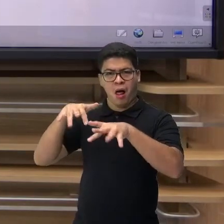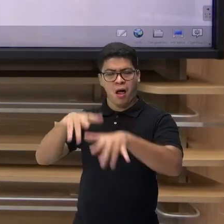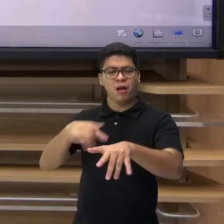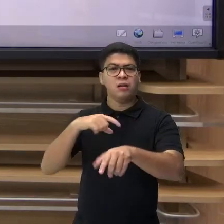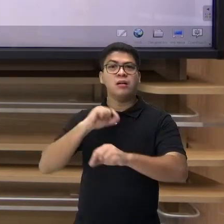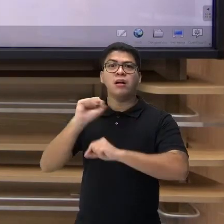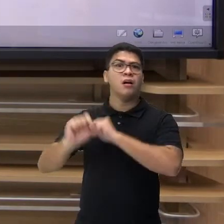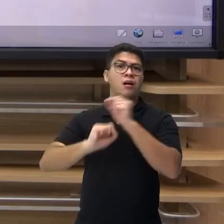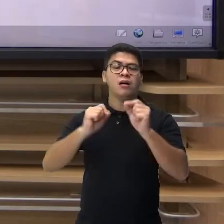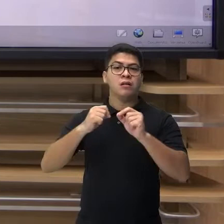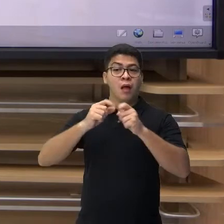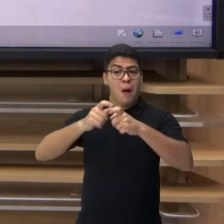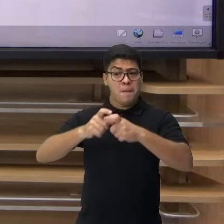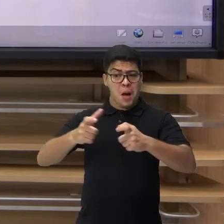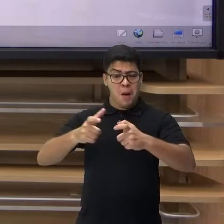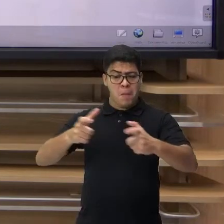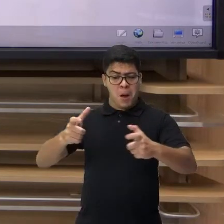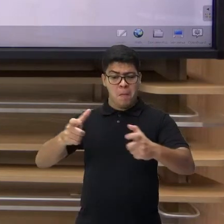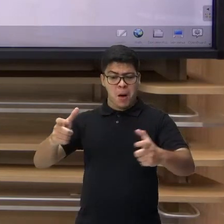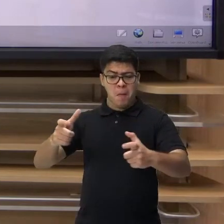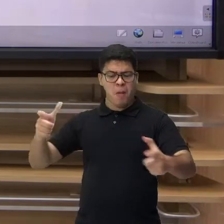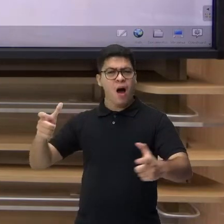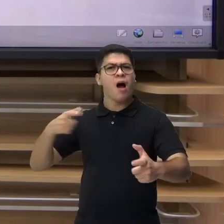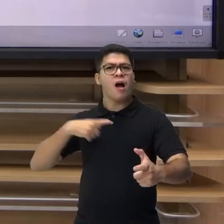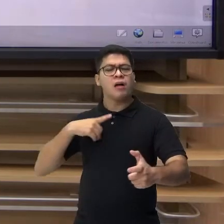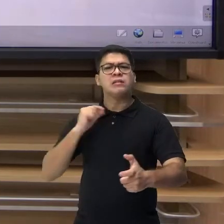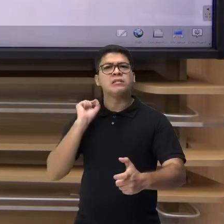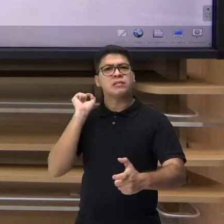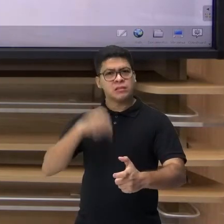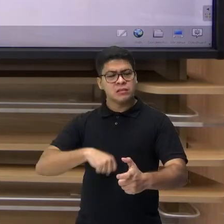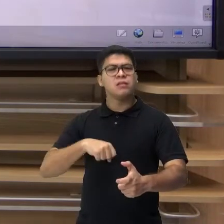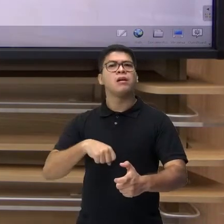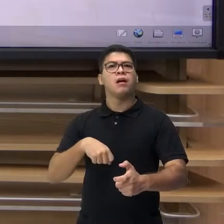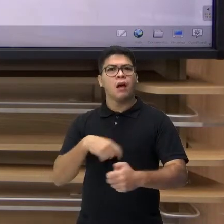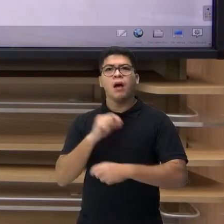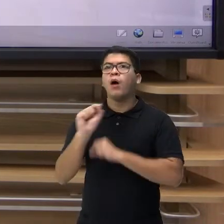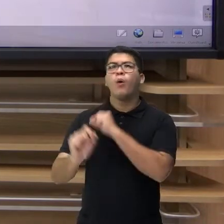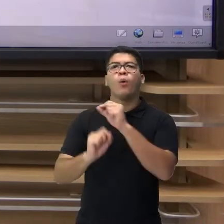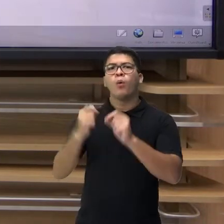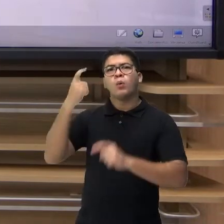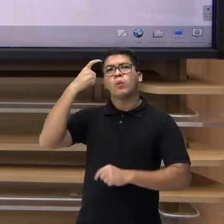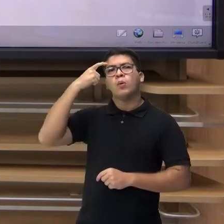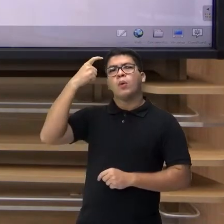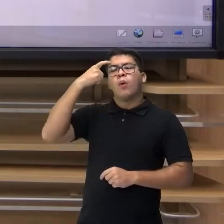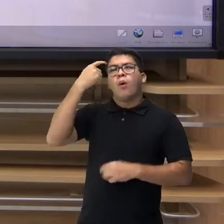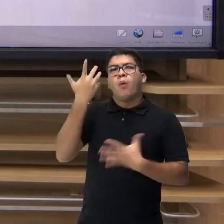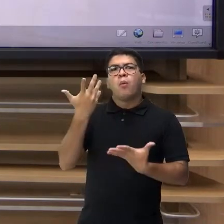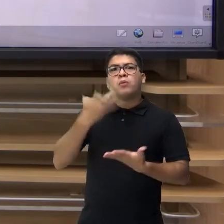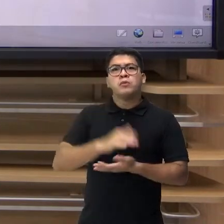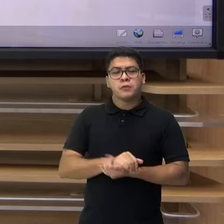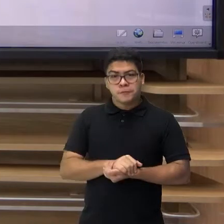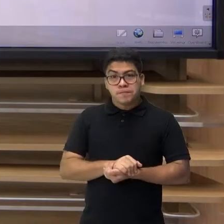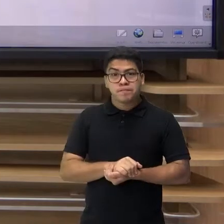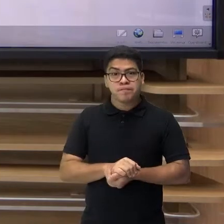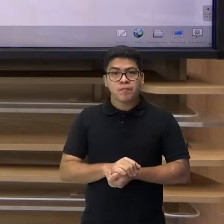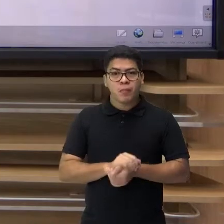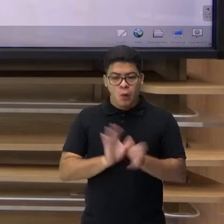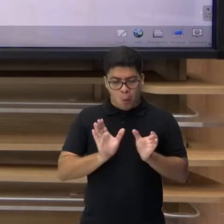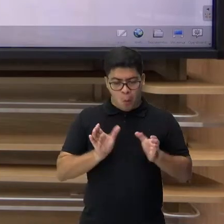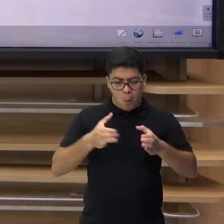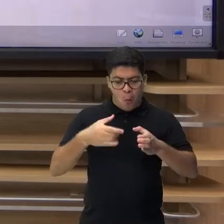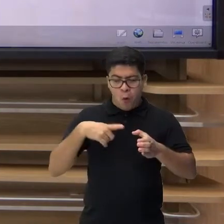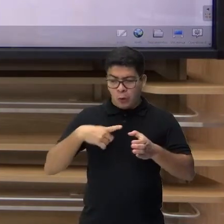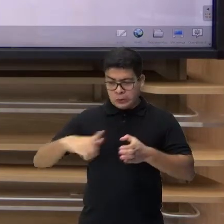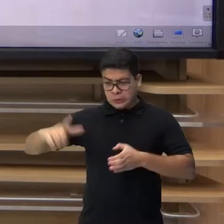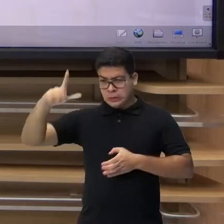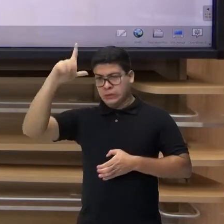alemão pudesse crescer, porque ele, né, e ele representava o pensamento de todo um núcleo ali que existia dentro da